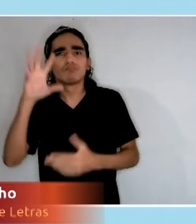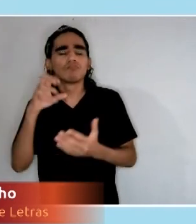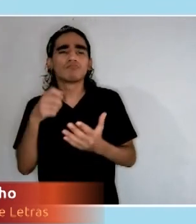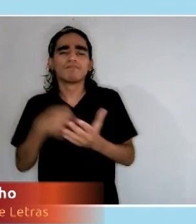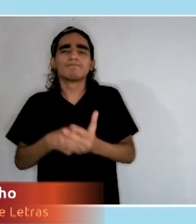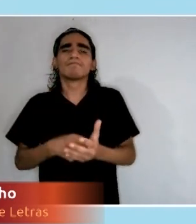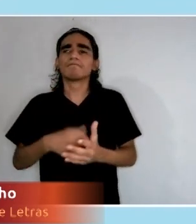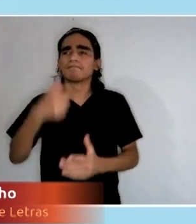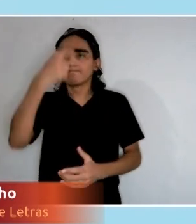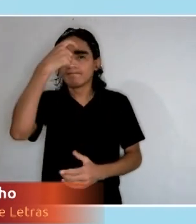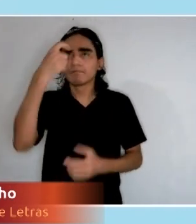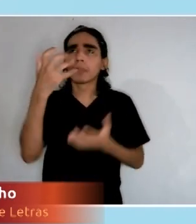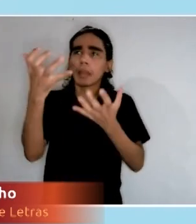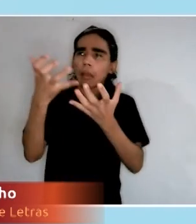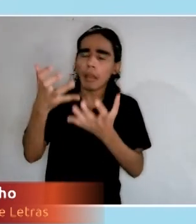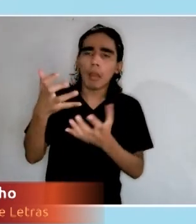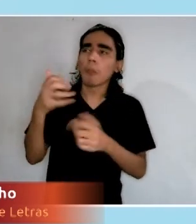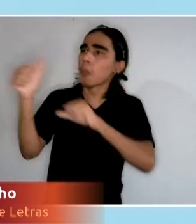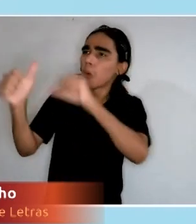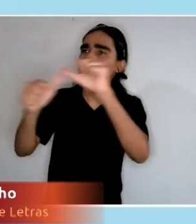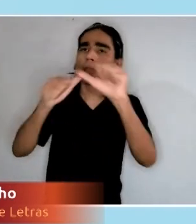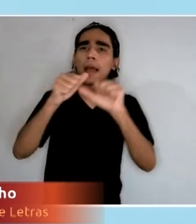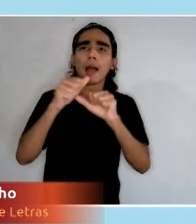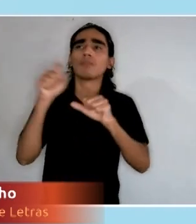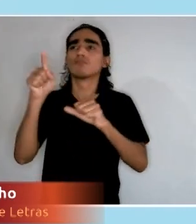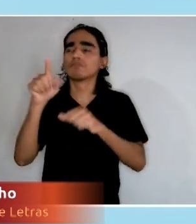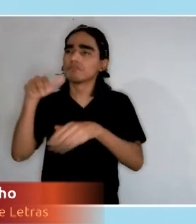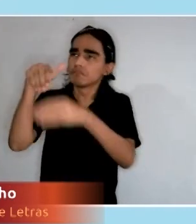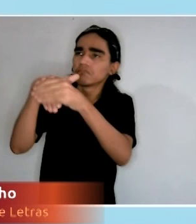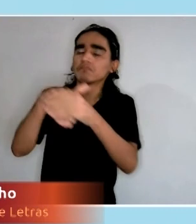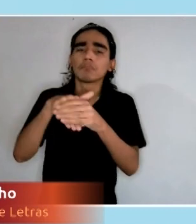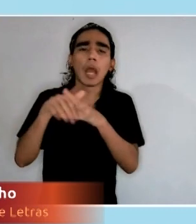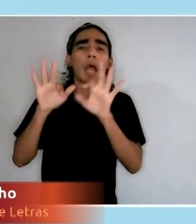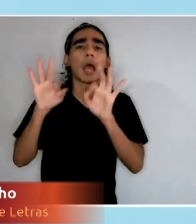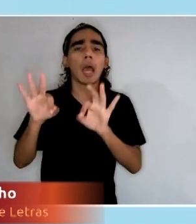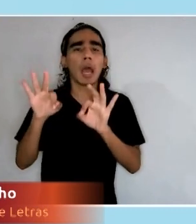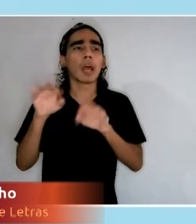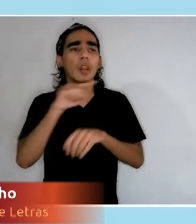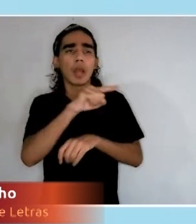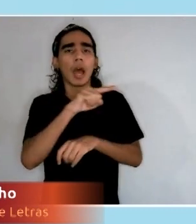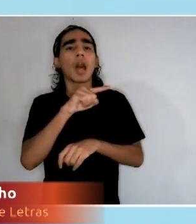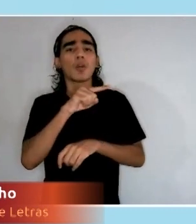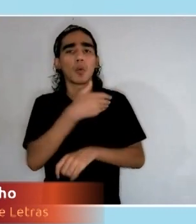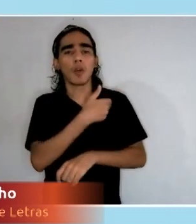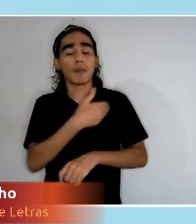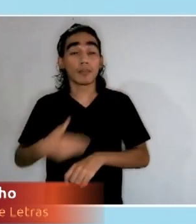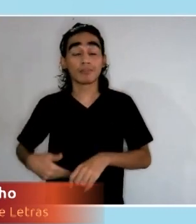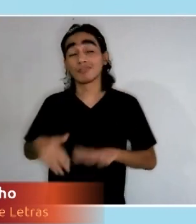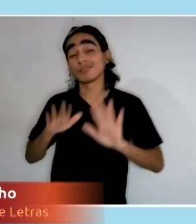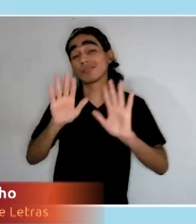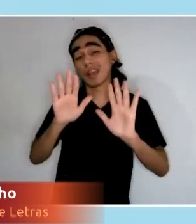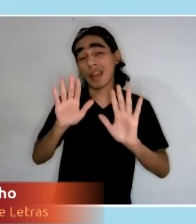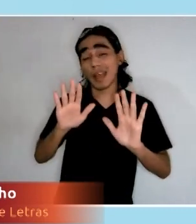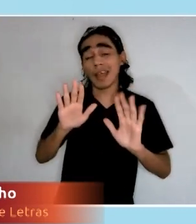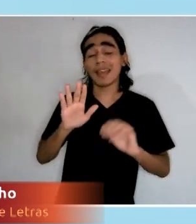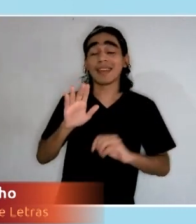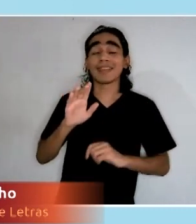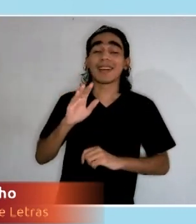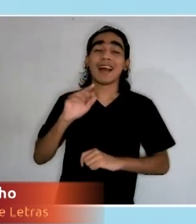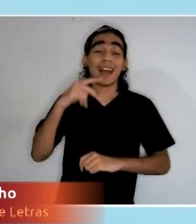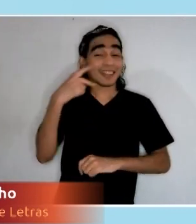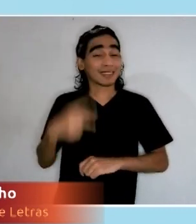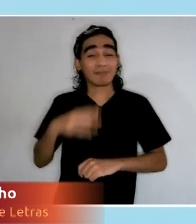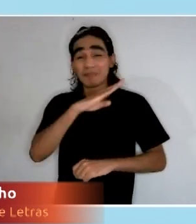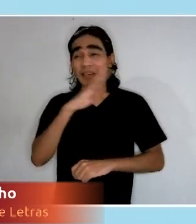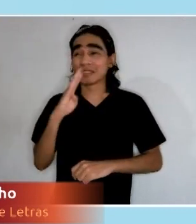ver refletido no governo. O brasileiro, ele resolveu não gostar mais de política e achar